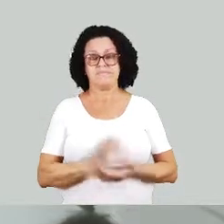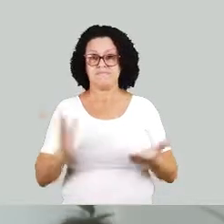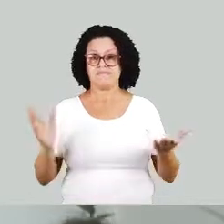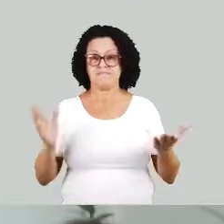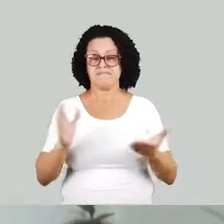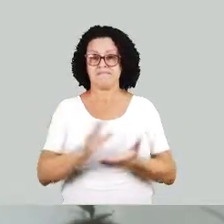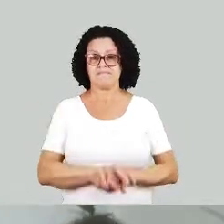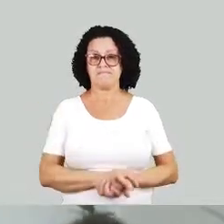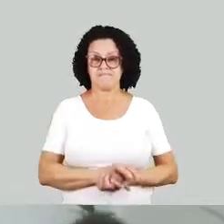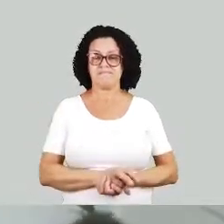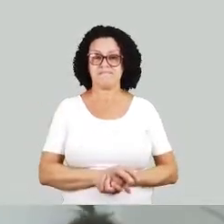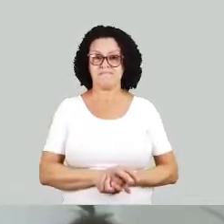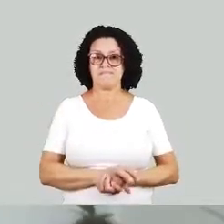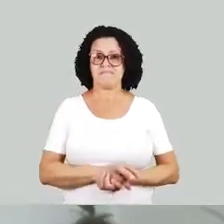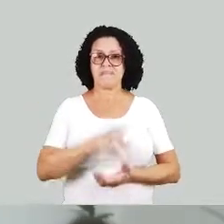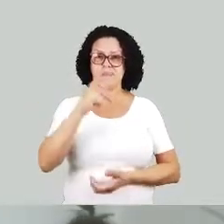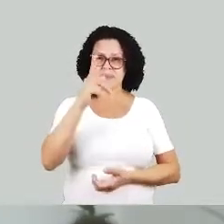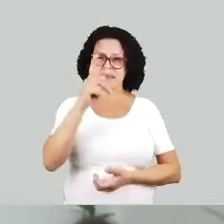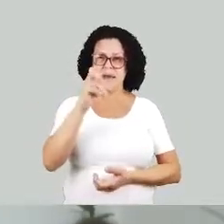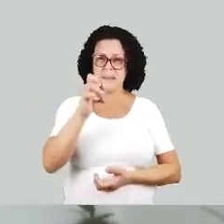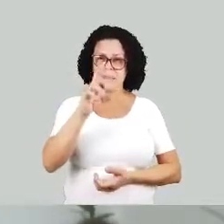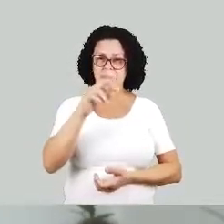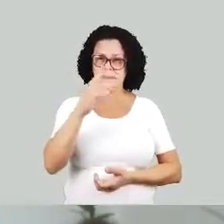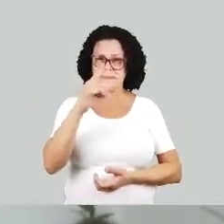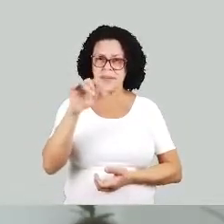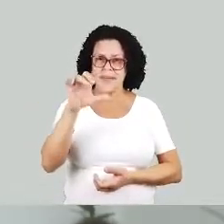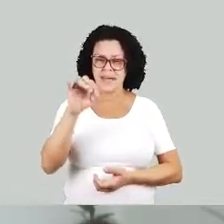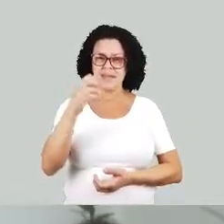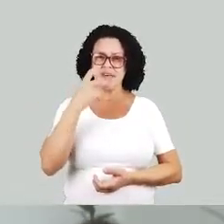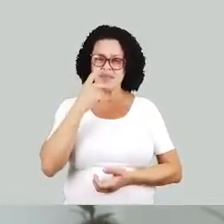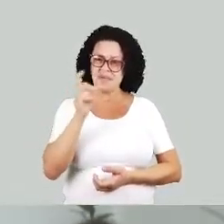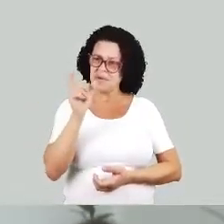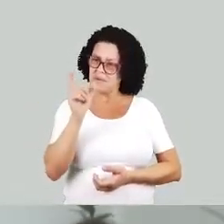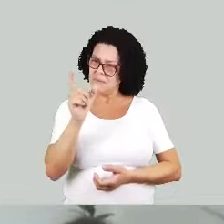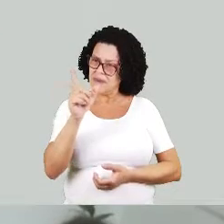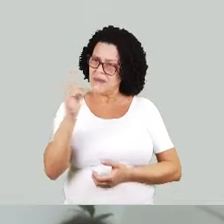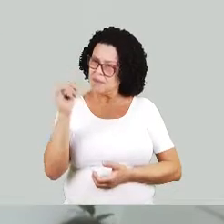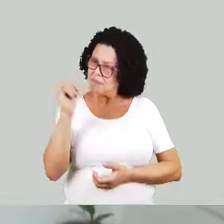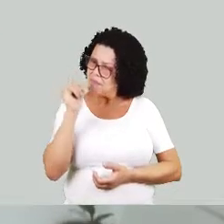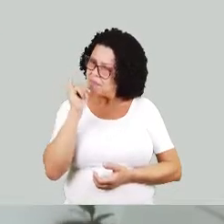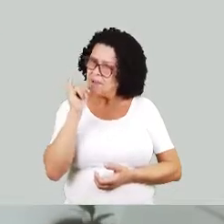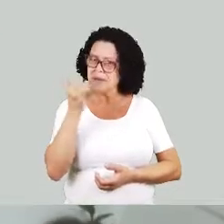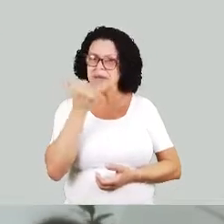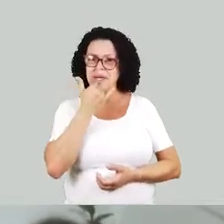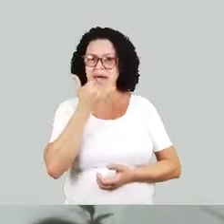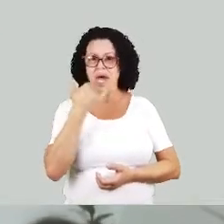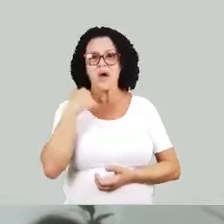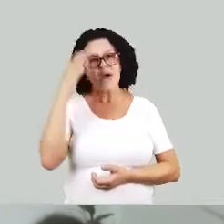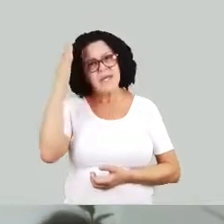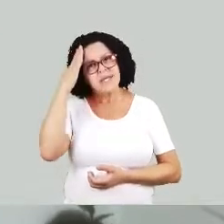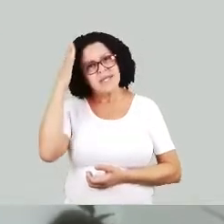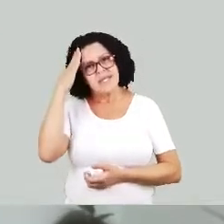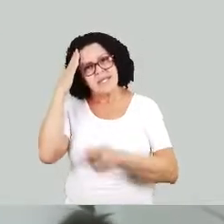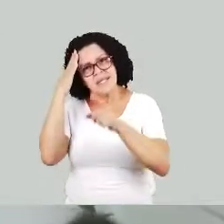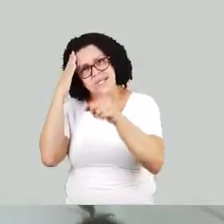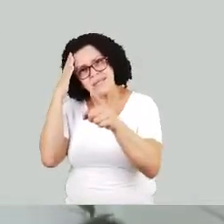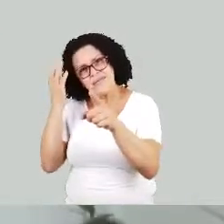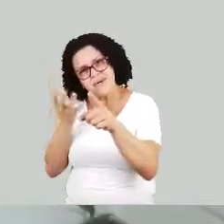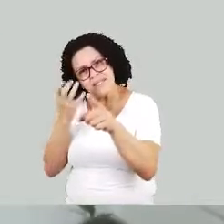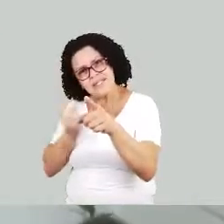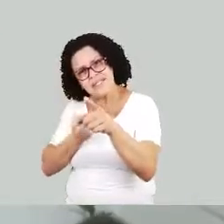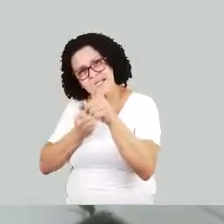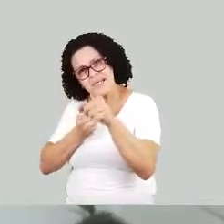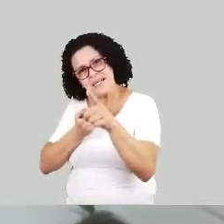Então, o perdão, na verdade, é assim como eu sou capaz de te entender e de